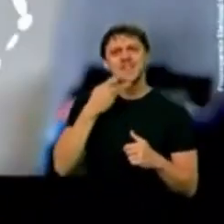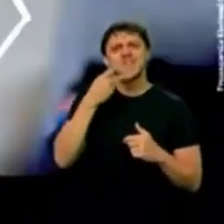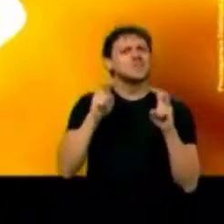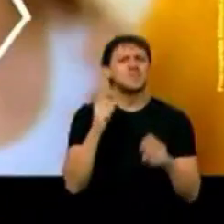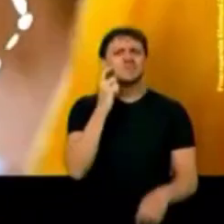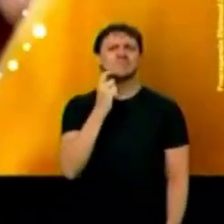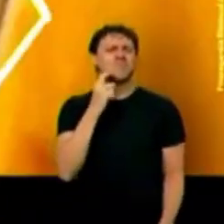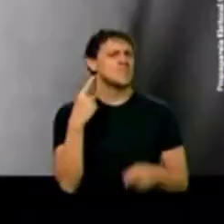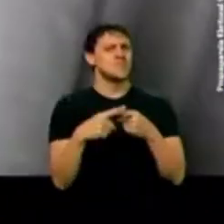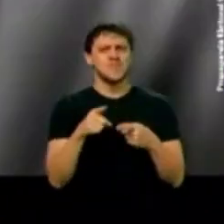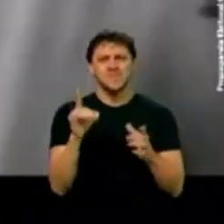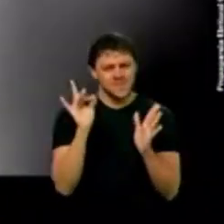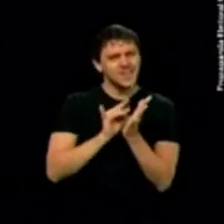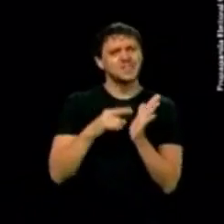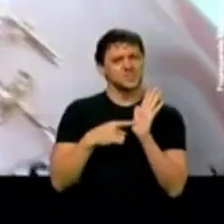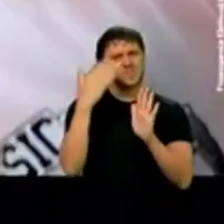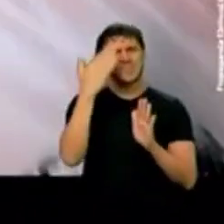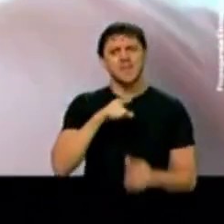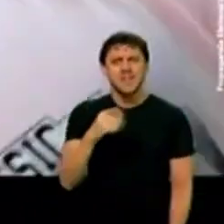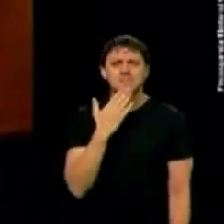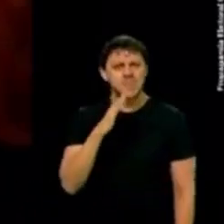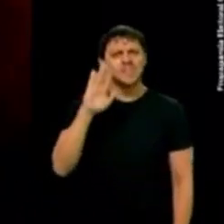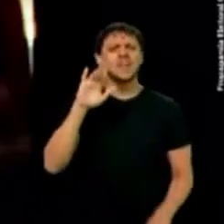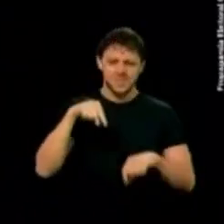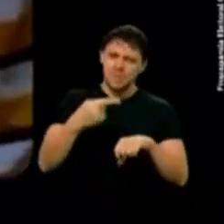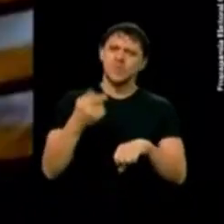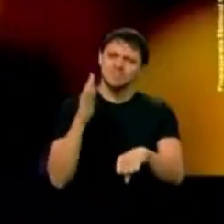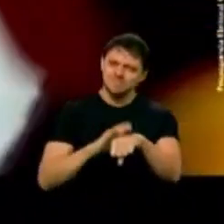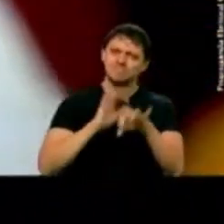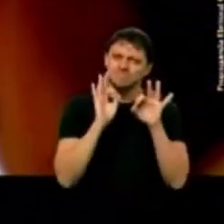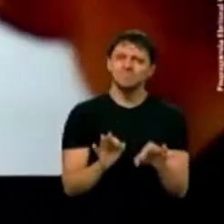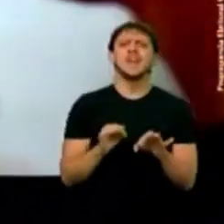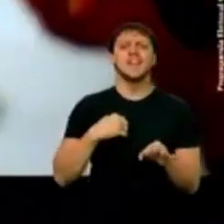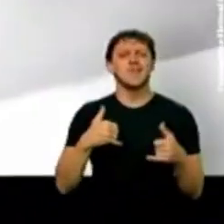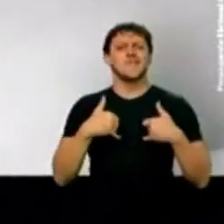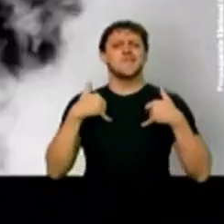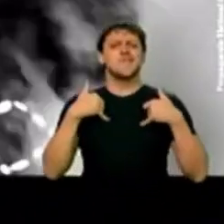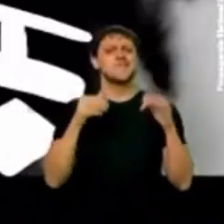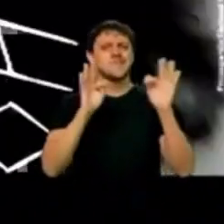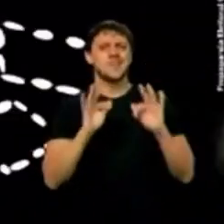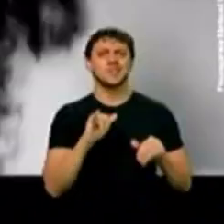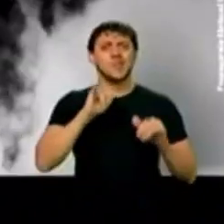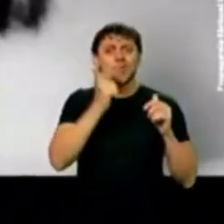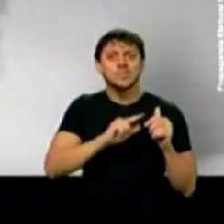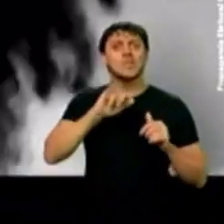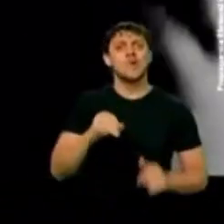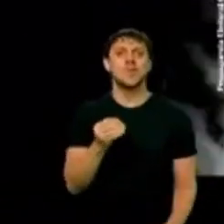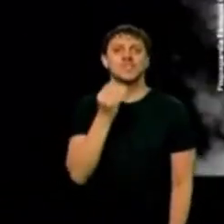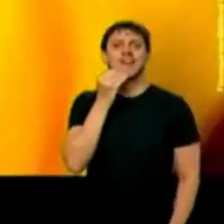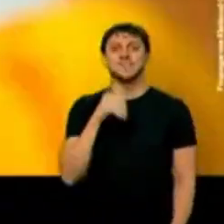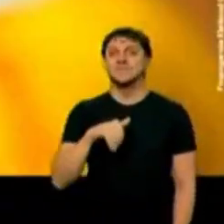Eu falo do Ricardo, pois a verdade sobressaiu. Porque ele prometeu e depois pois cumpriu. Eu tenho orgulho de ter